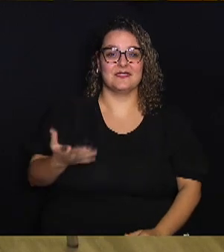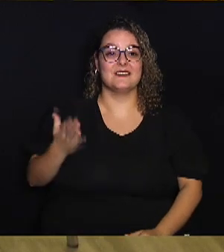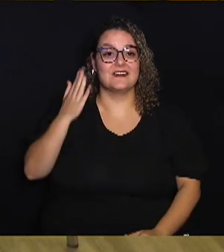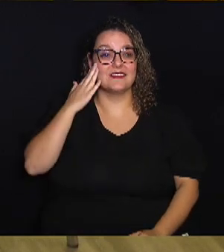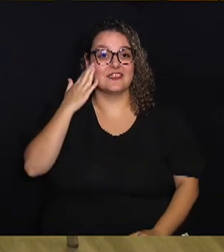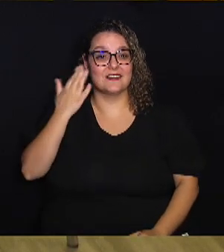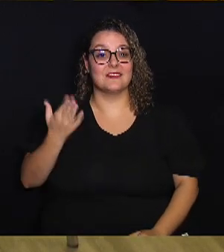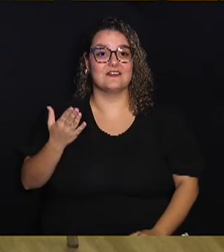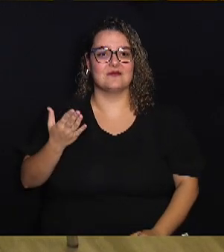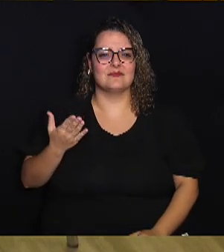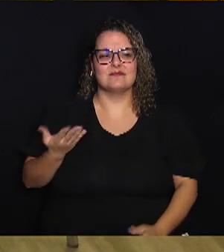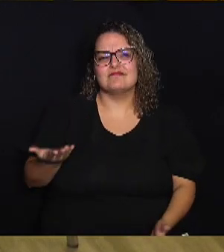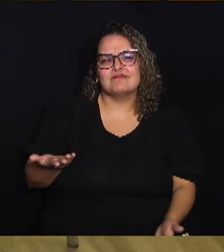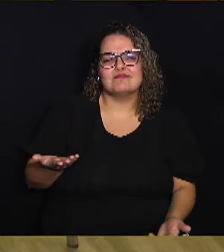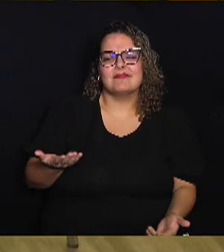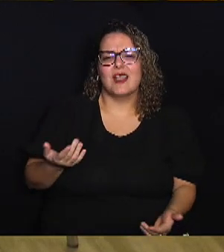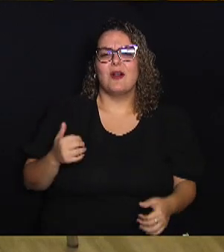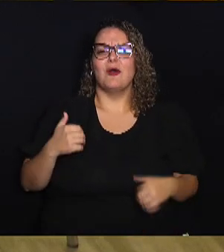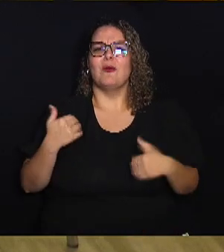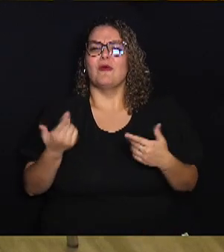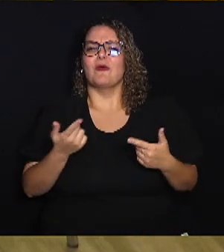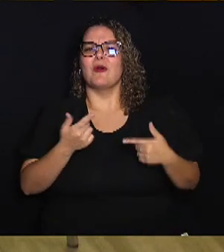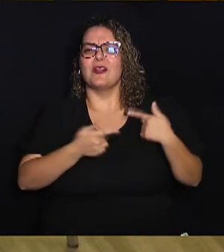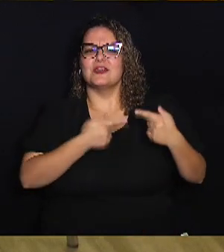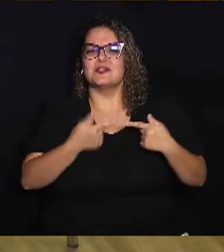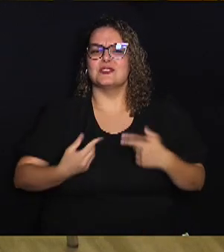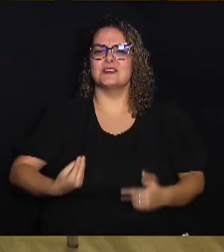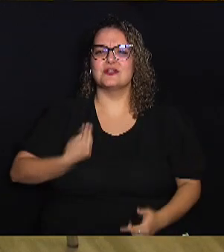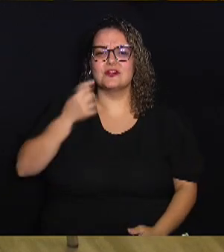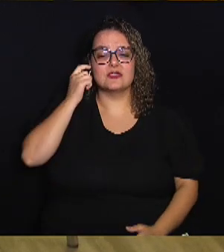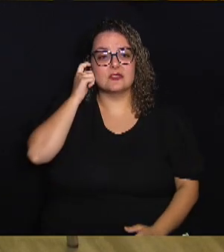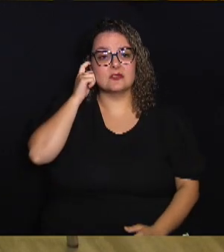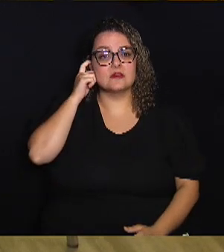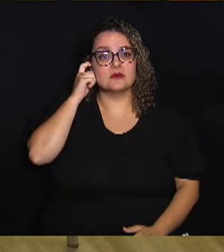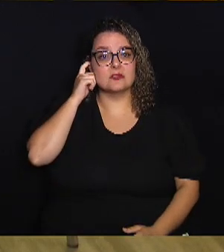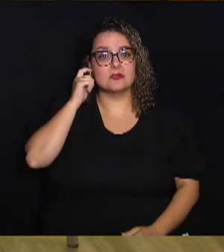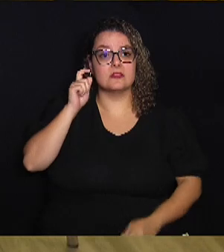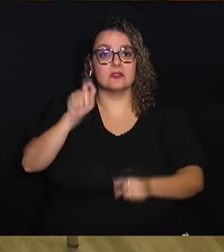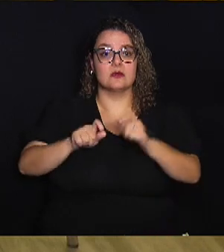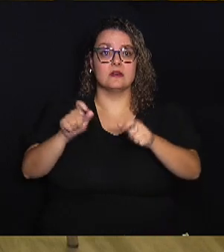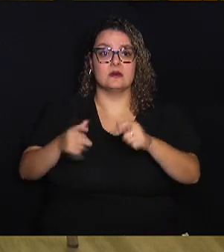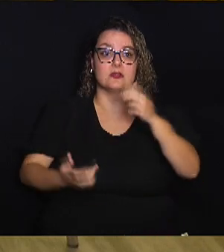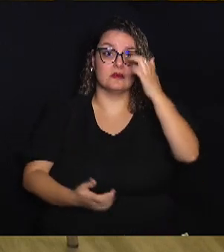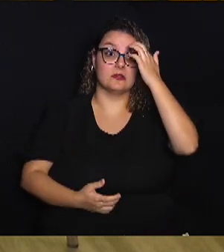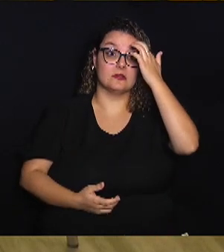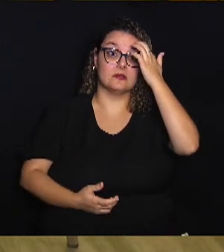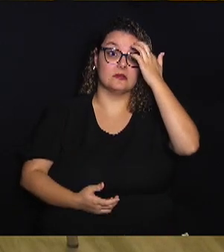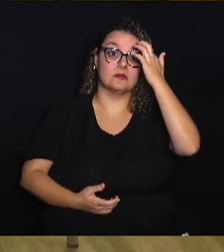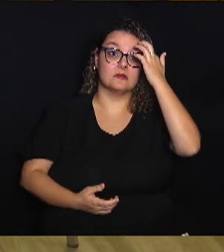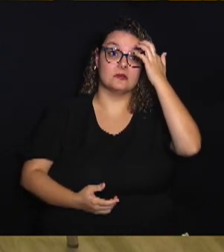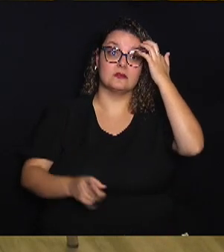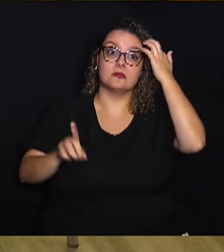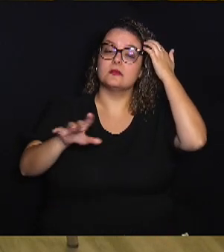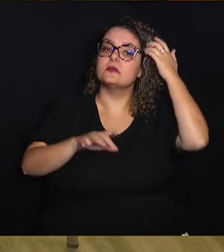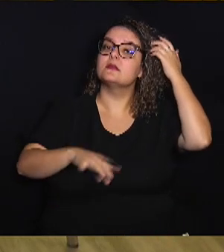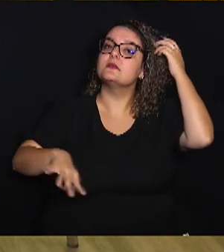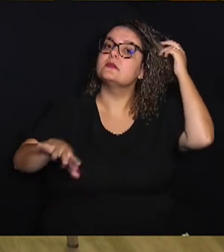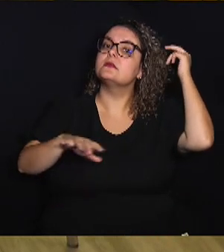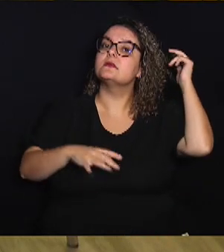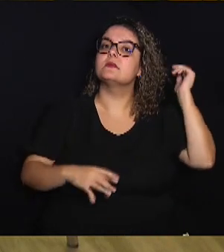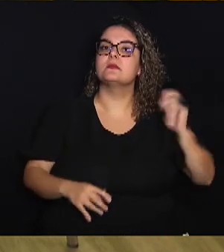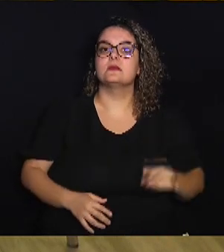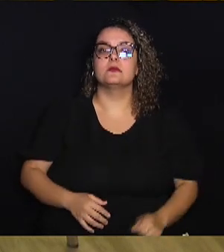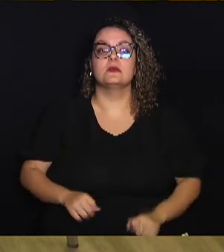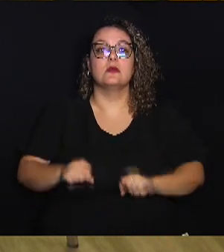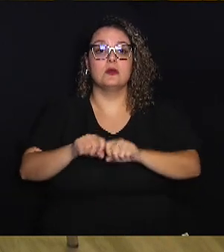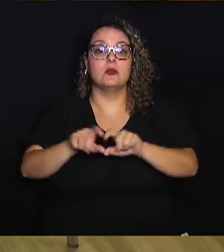aí se situar, qual é a geração em que você está? Eu vou pedir então para o pessoal aí da direção colocar uma